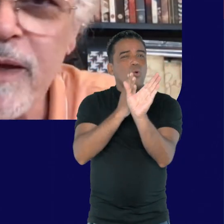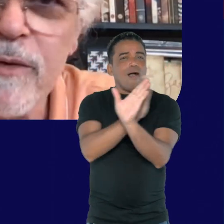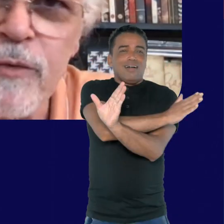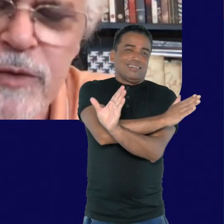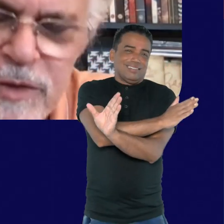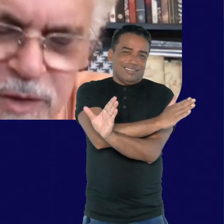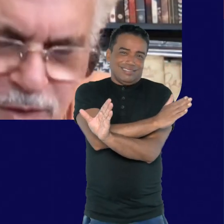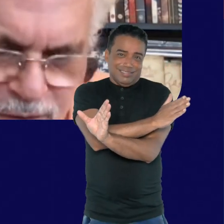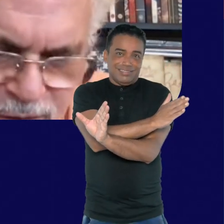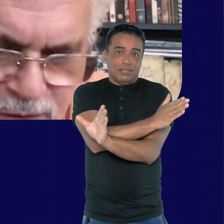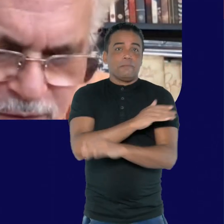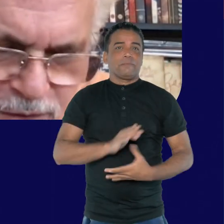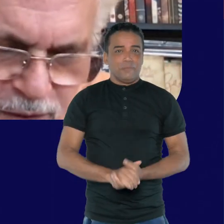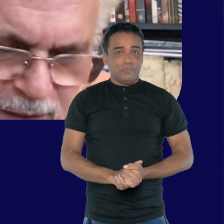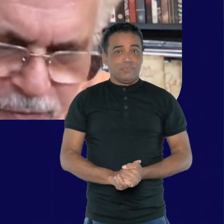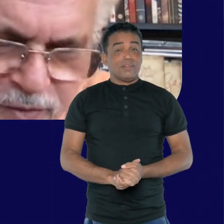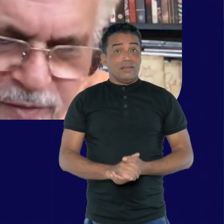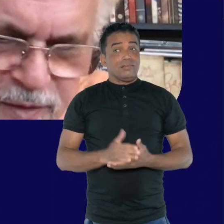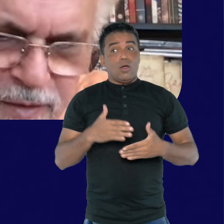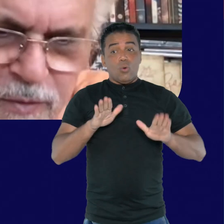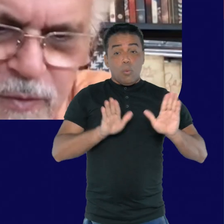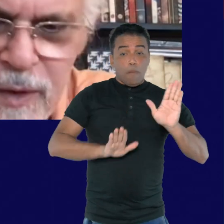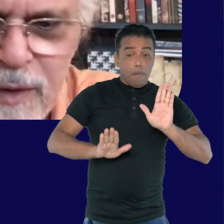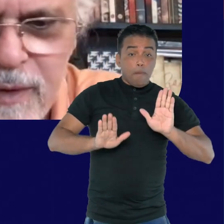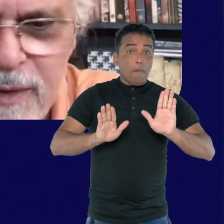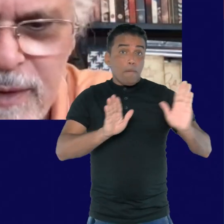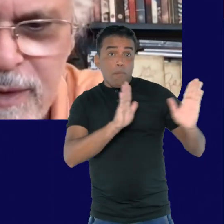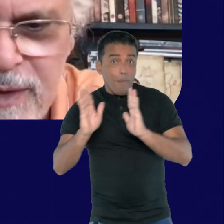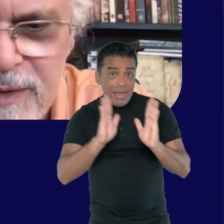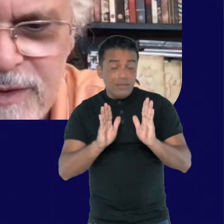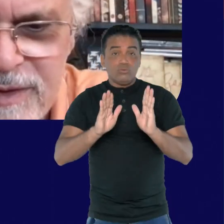No momento de revisão,